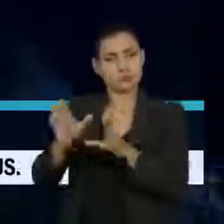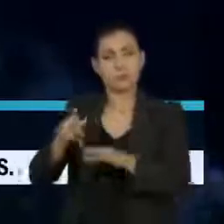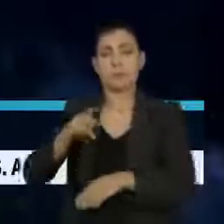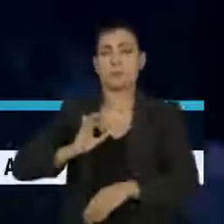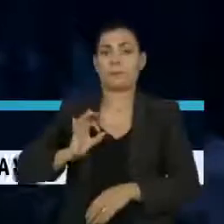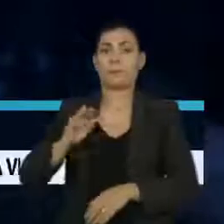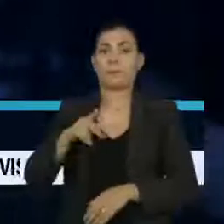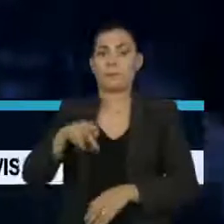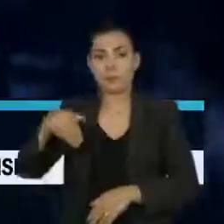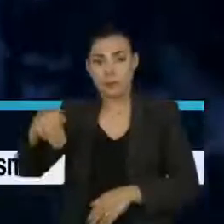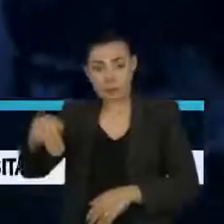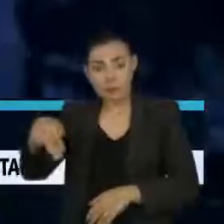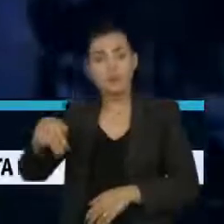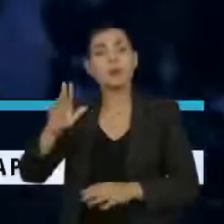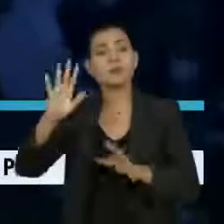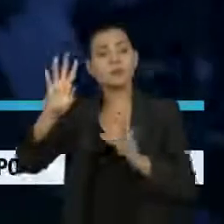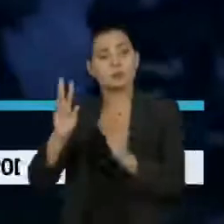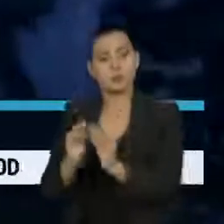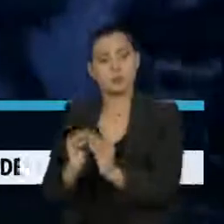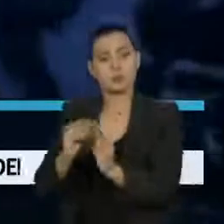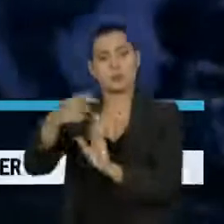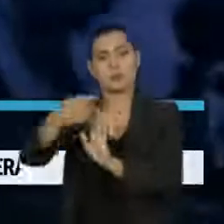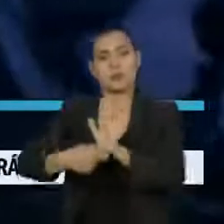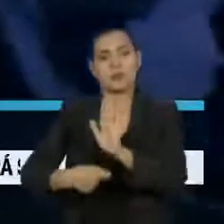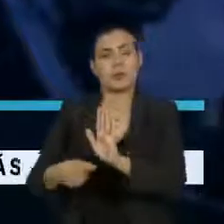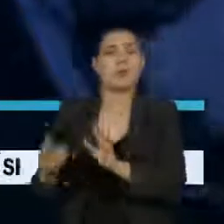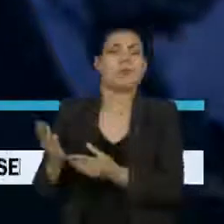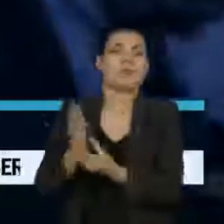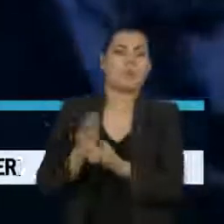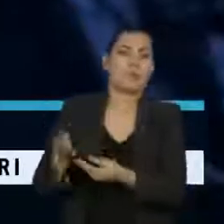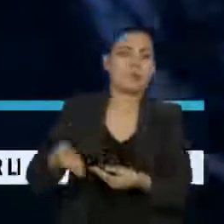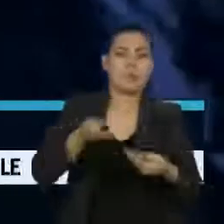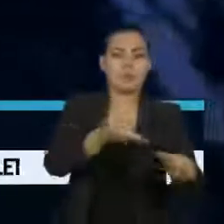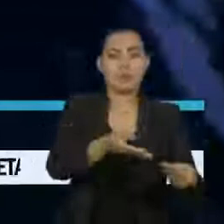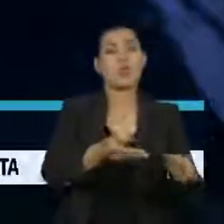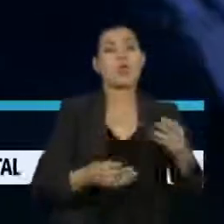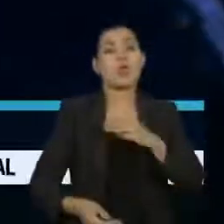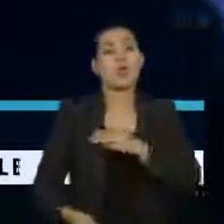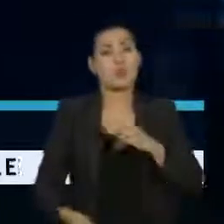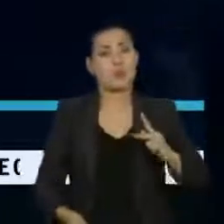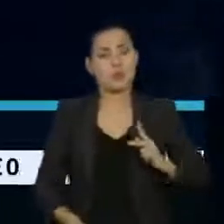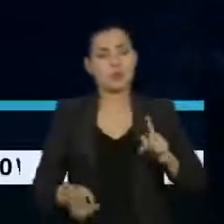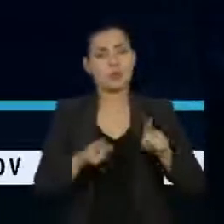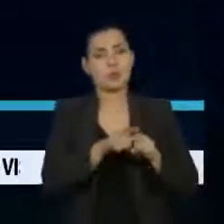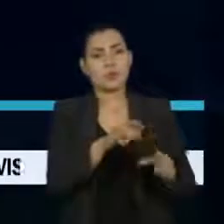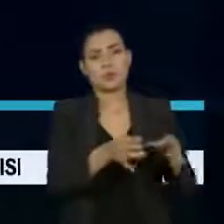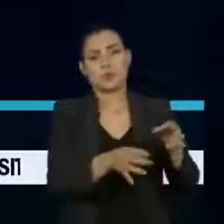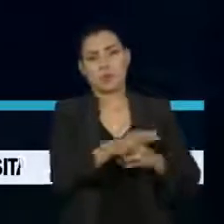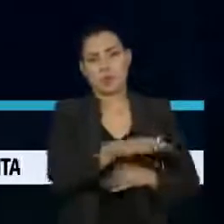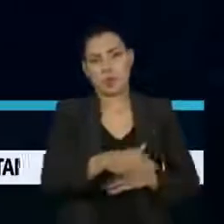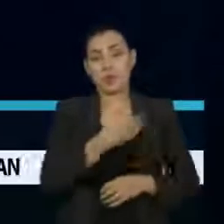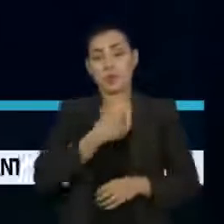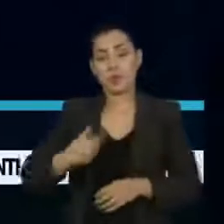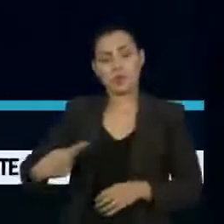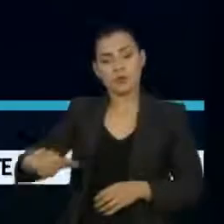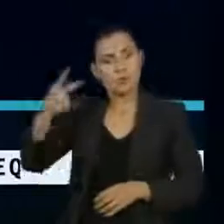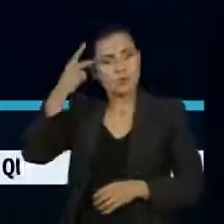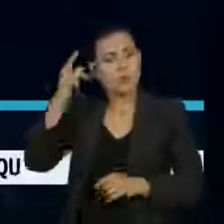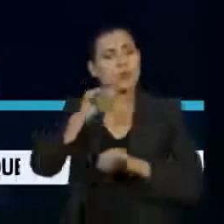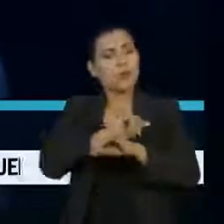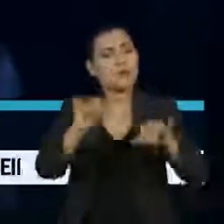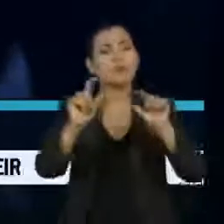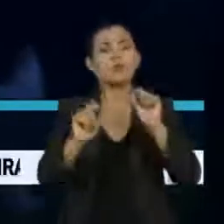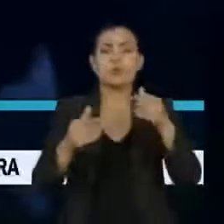da PM foi concluído e relatado ao Ministério Público e ao Judiciário. Já o governo paulista informou, também por nota,